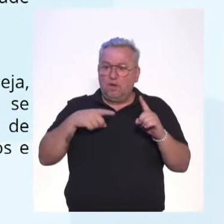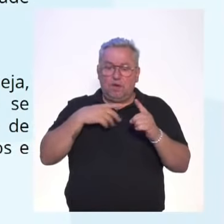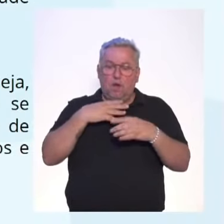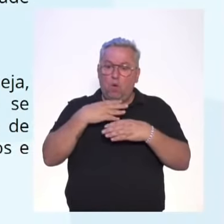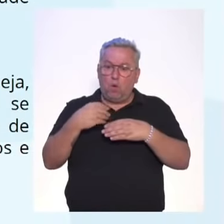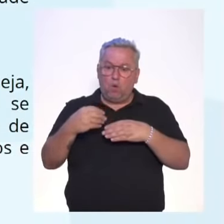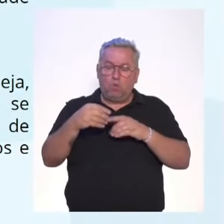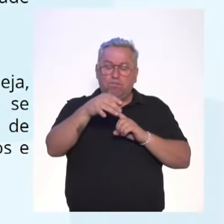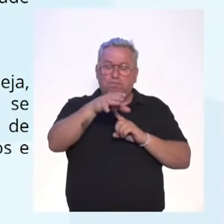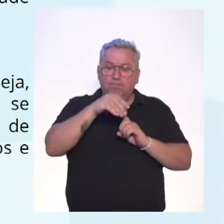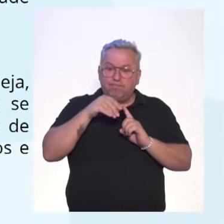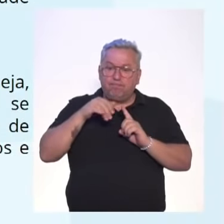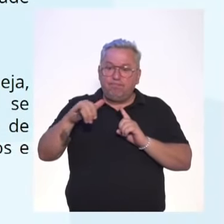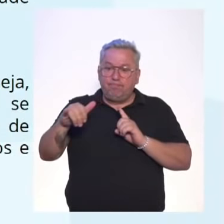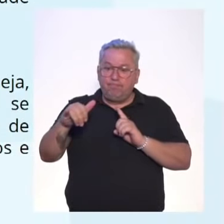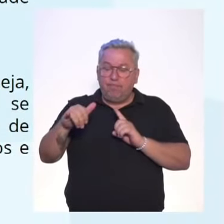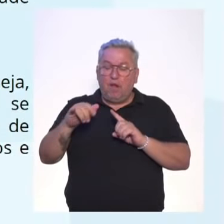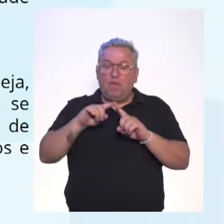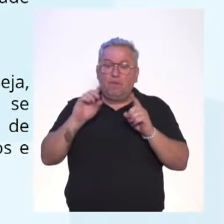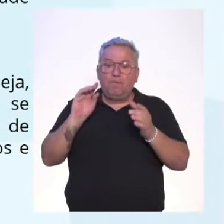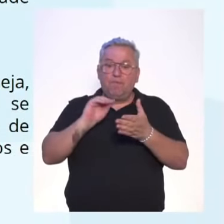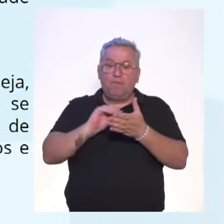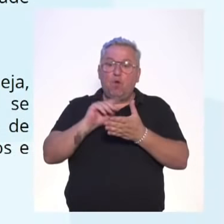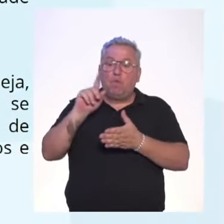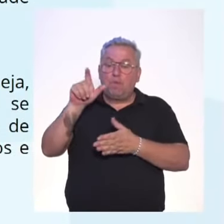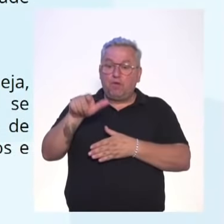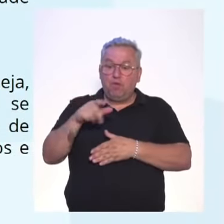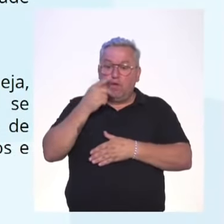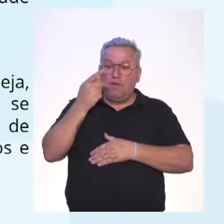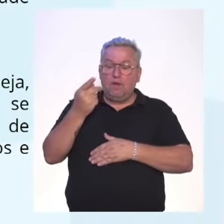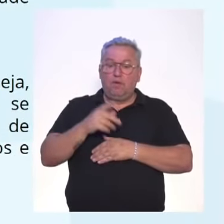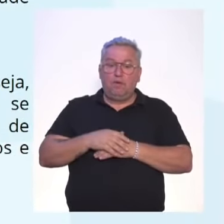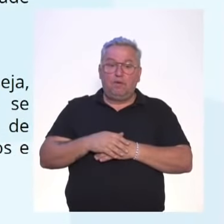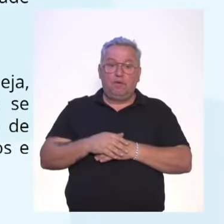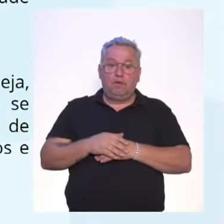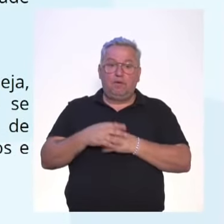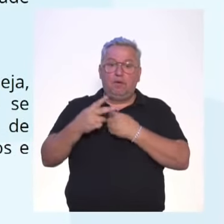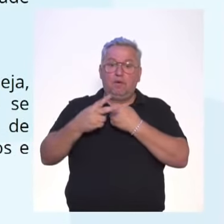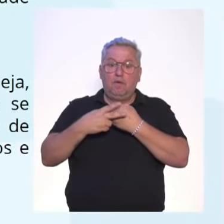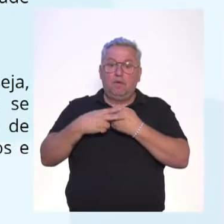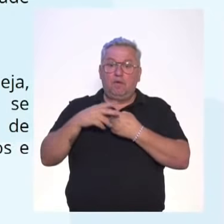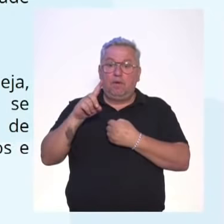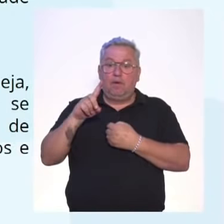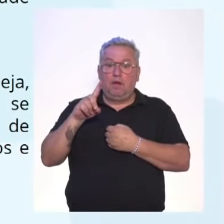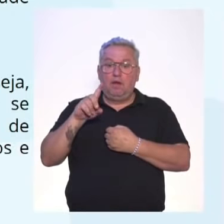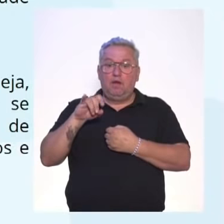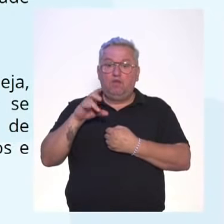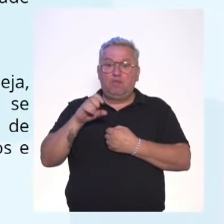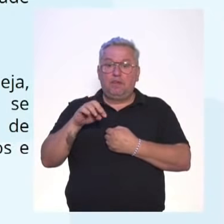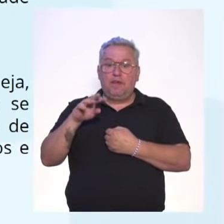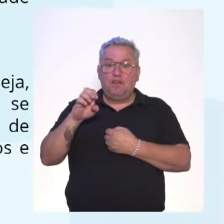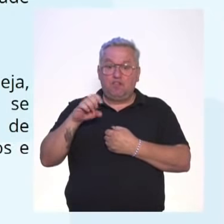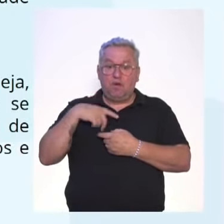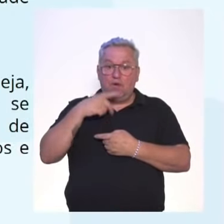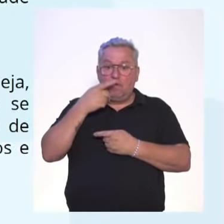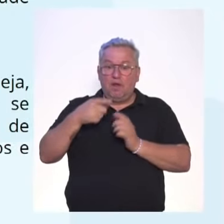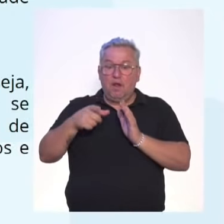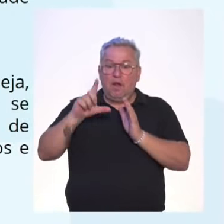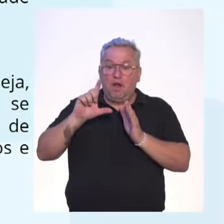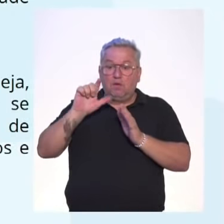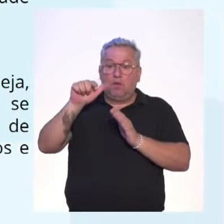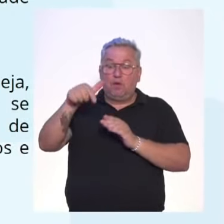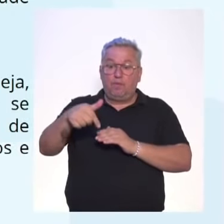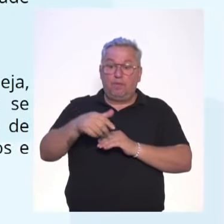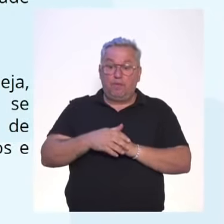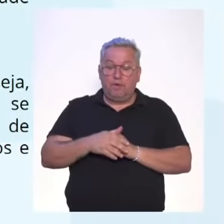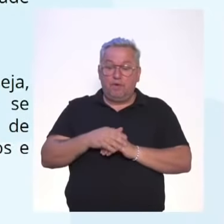reproduz é com as suas palavras e coloca exatamente como personagem fala esses verbos descendi são aqueles verbos que antecipou que vem após